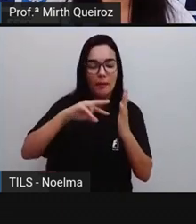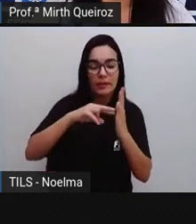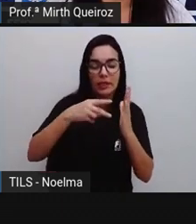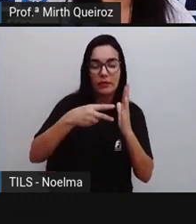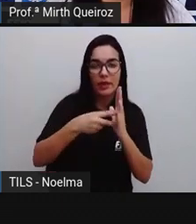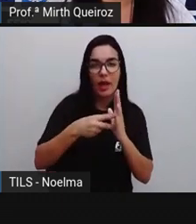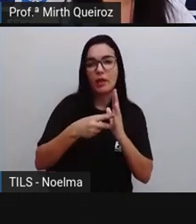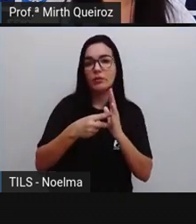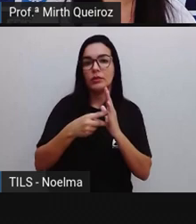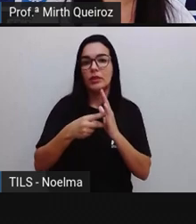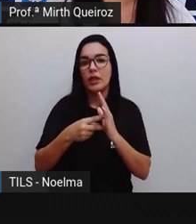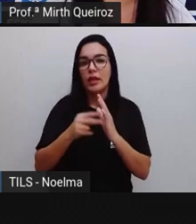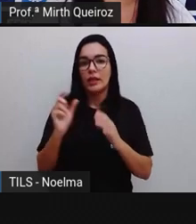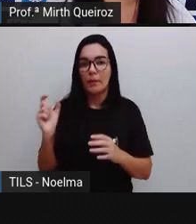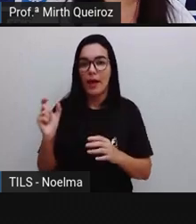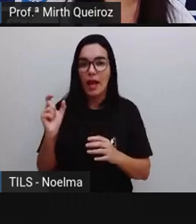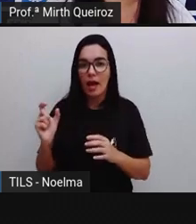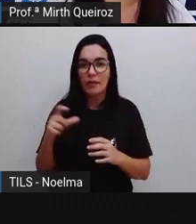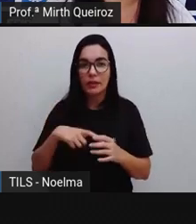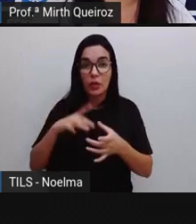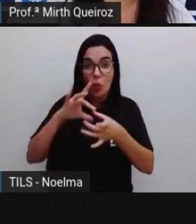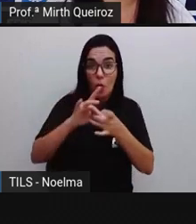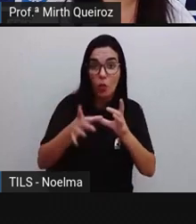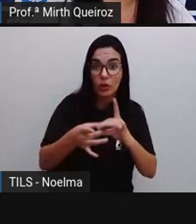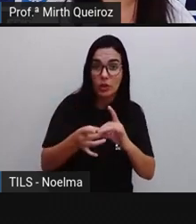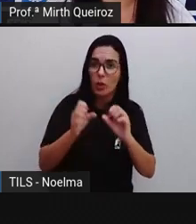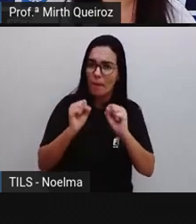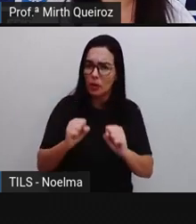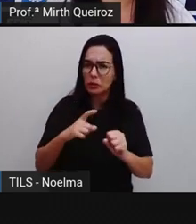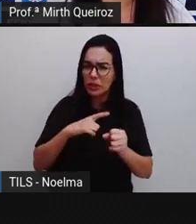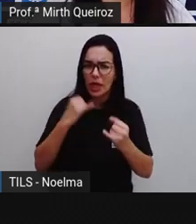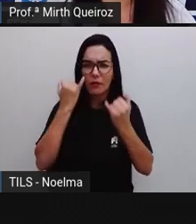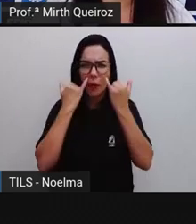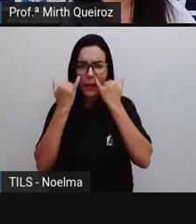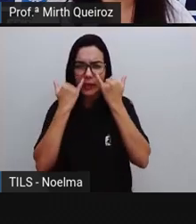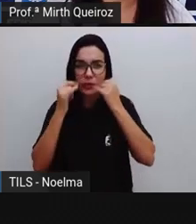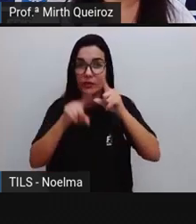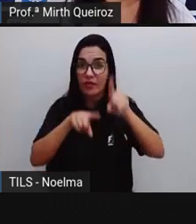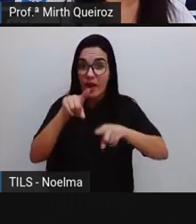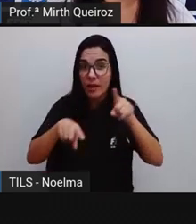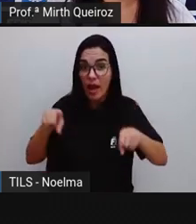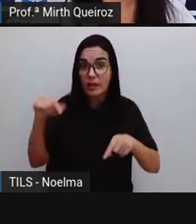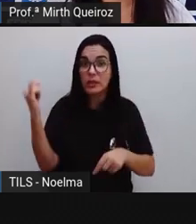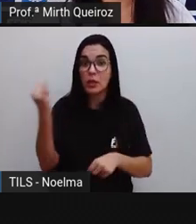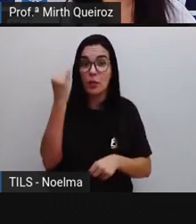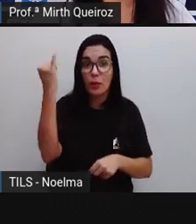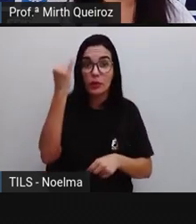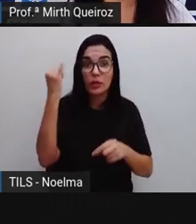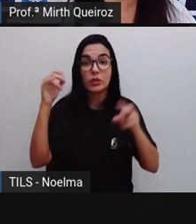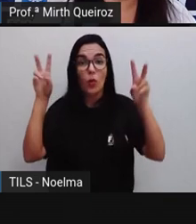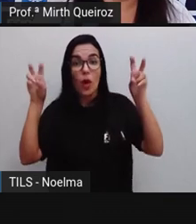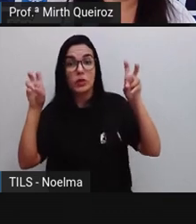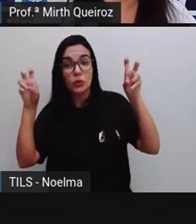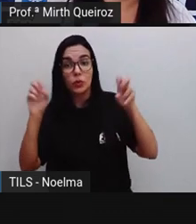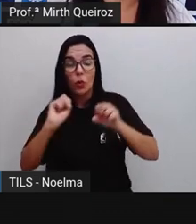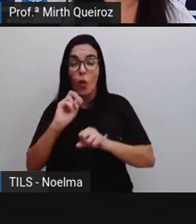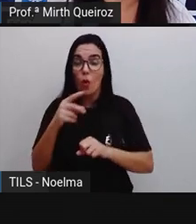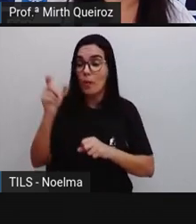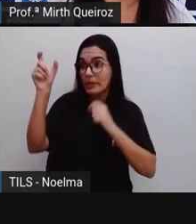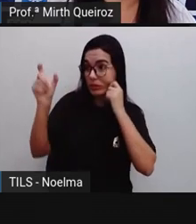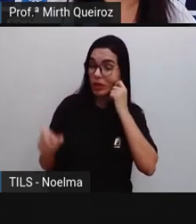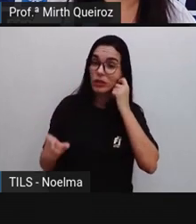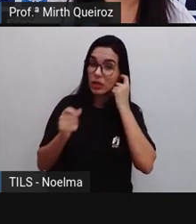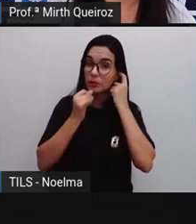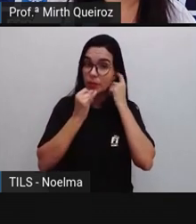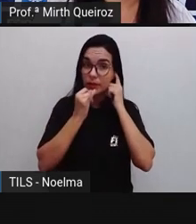de uso. Pode conter informações variadas e importantes sobre o assunto ou sobre uma personalidade, por